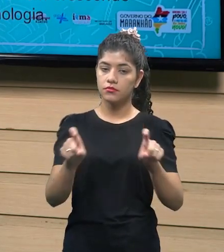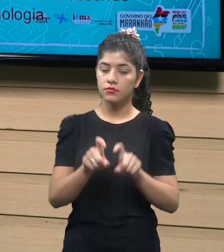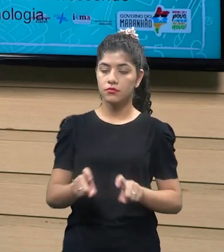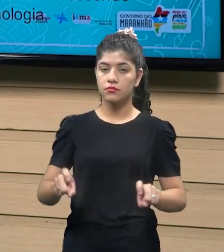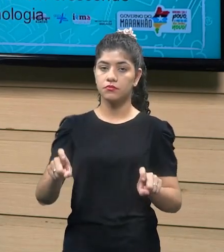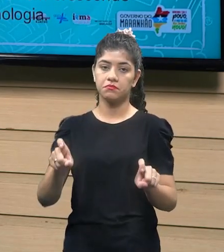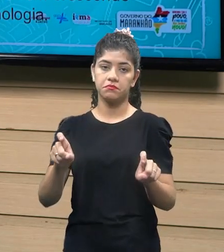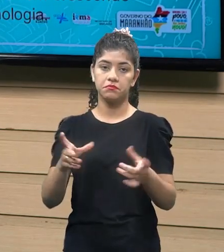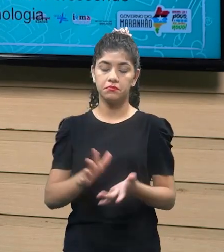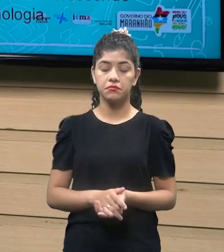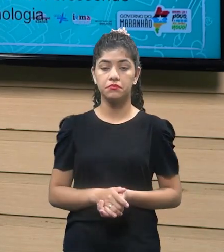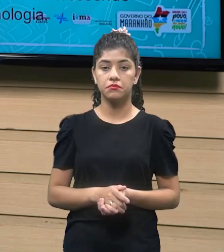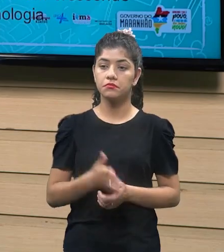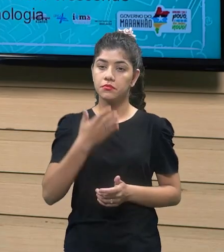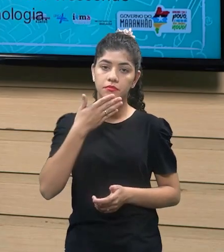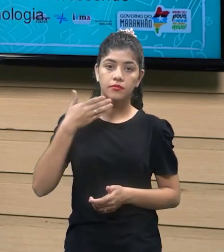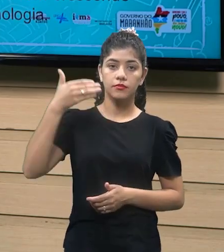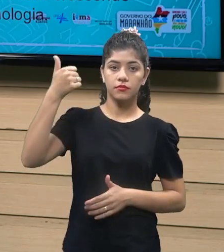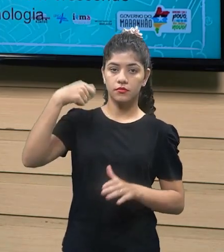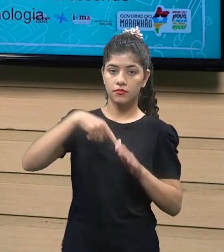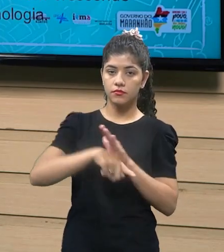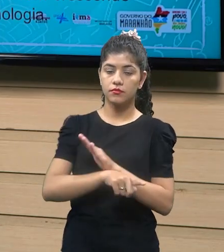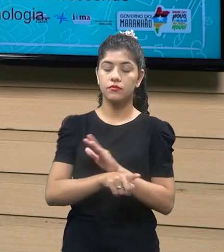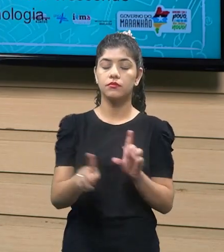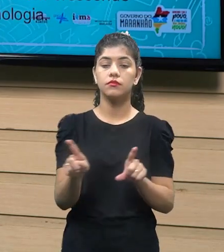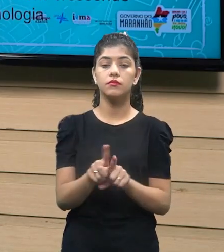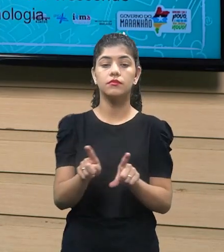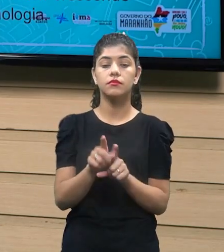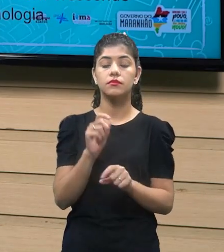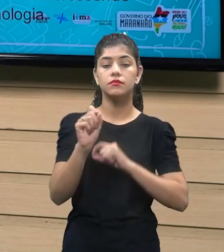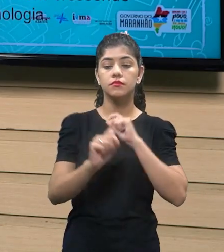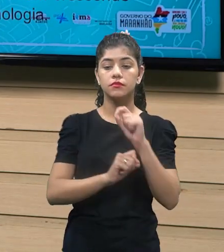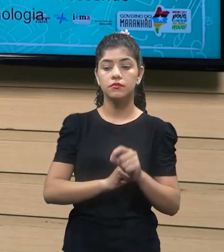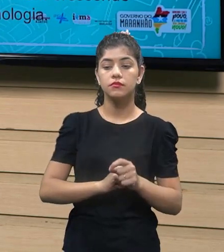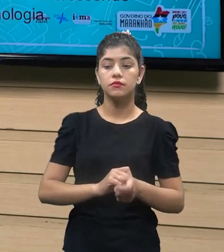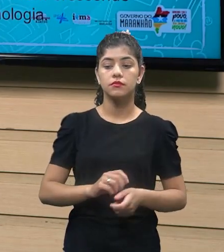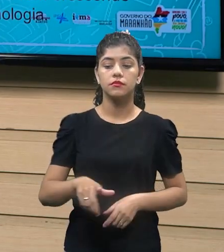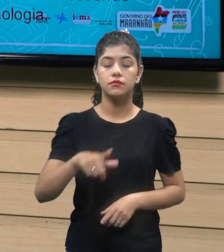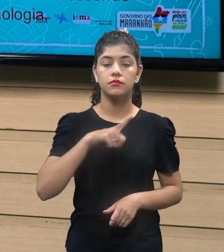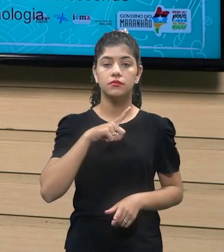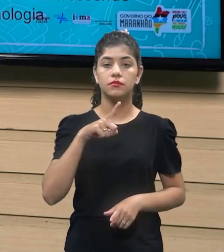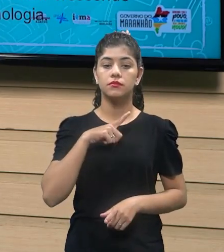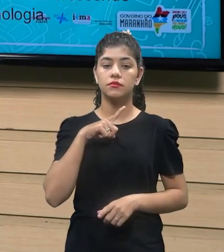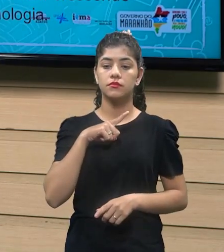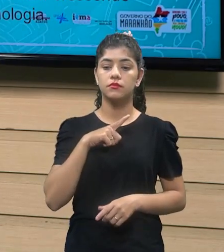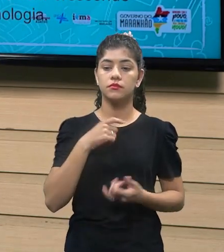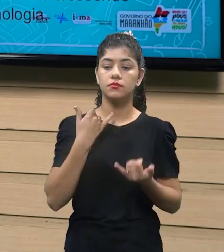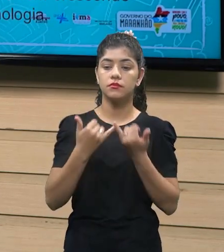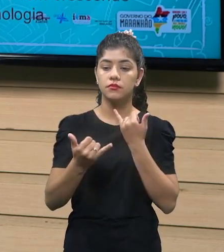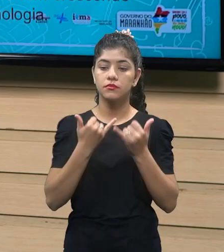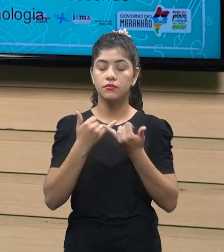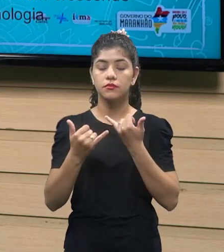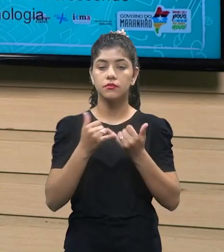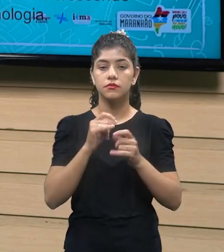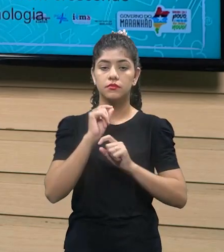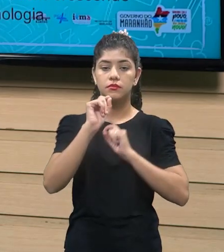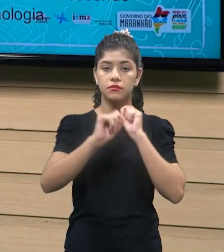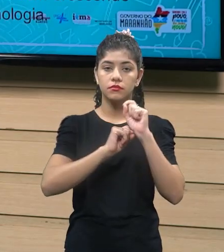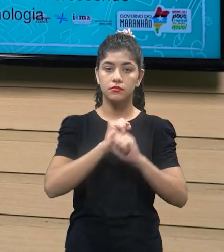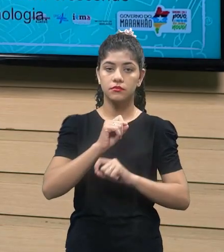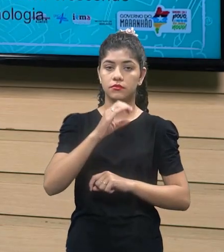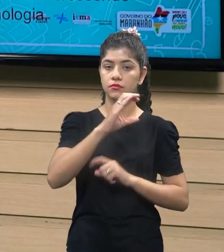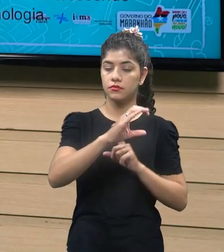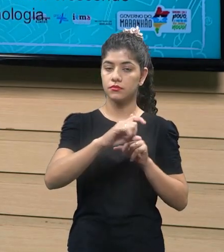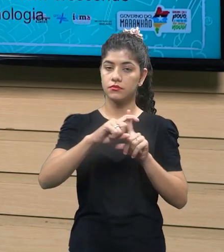mais sofisticada. E também, como eu já falei, ela tem também funções semelhantes ao do